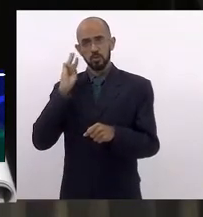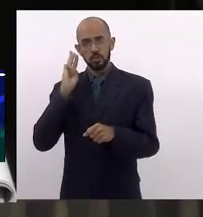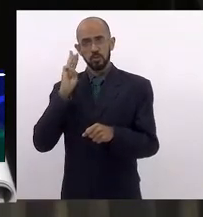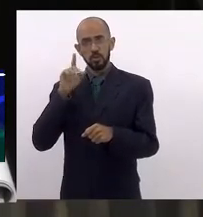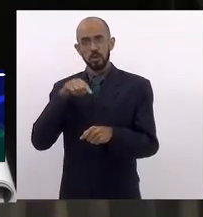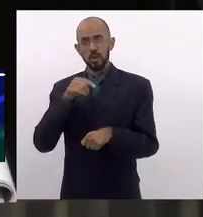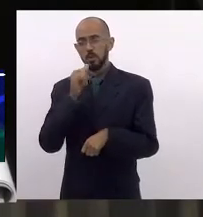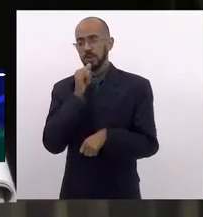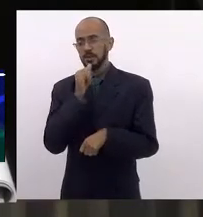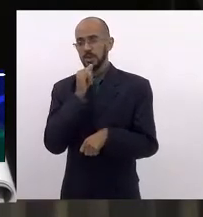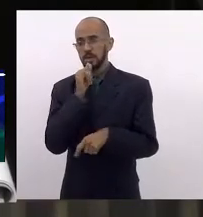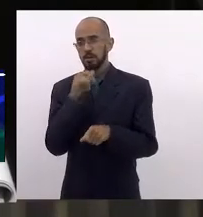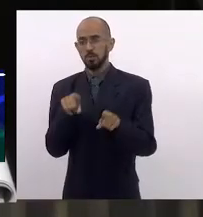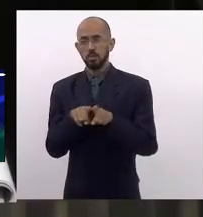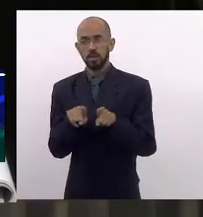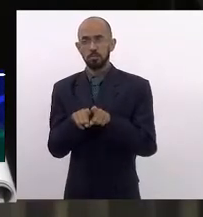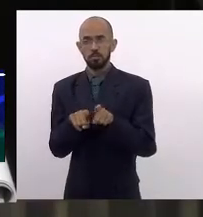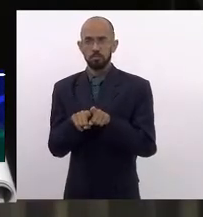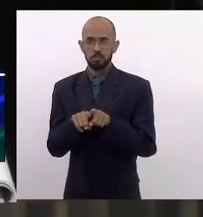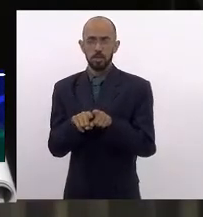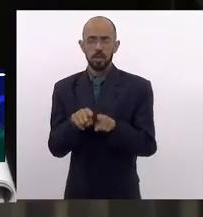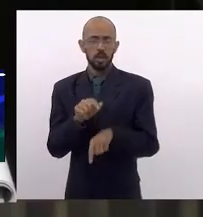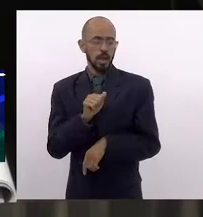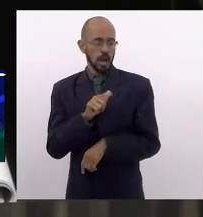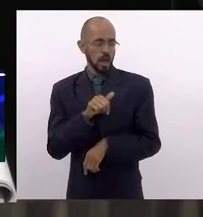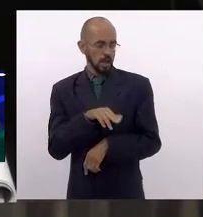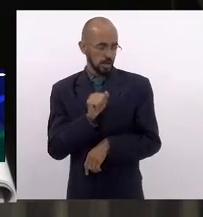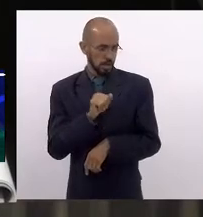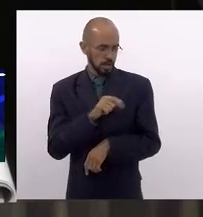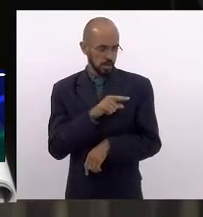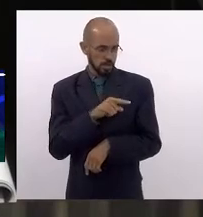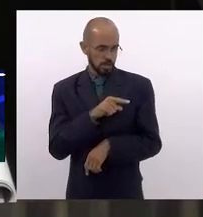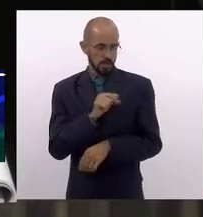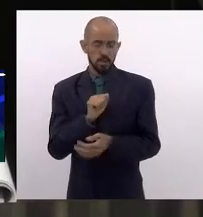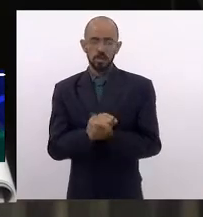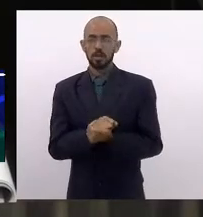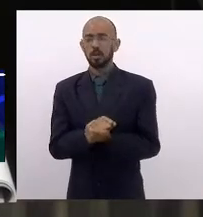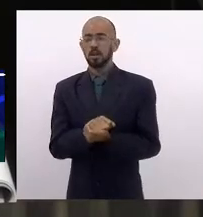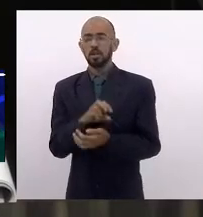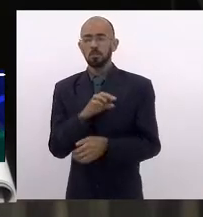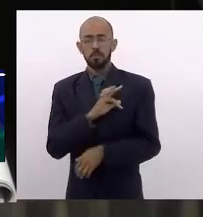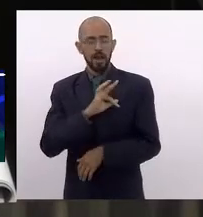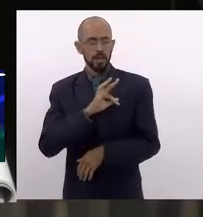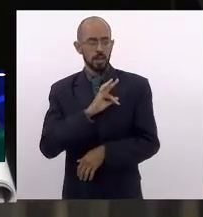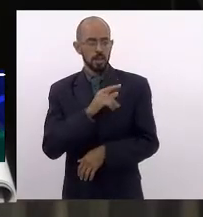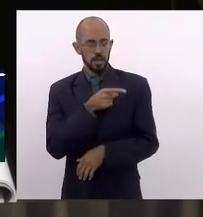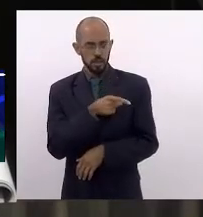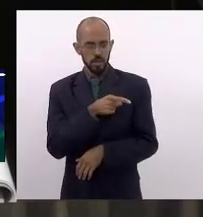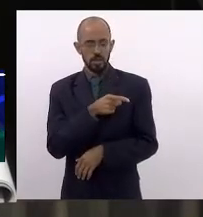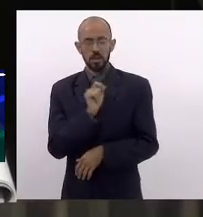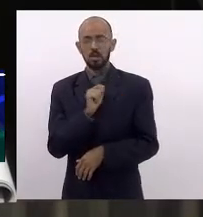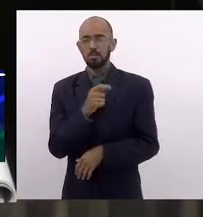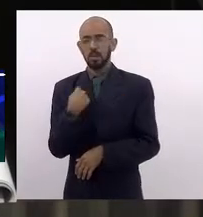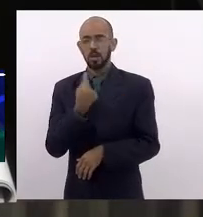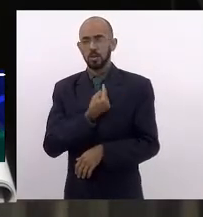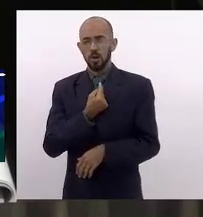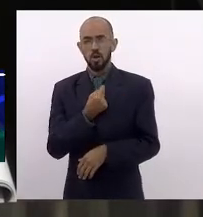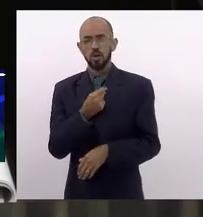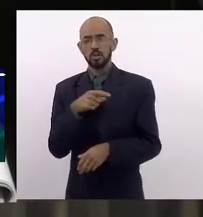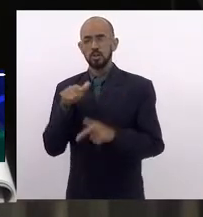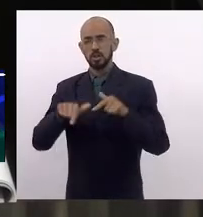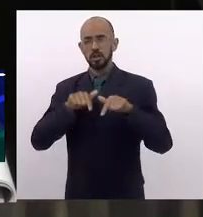serve de exemplo também Deputado Alana passo sede exemplo deputada Martha Rocha para nós que nos dedicamos